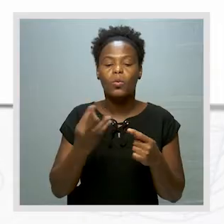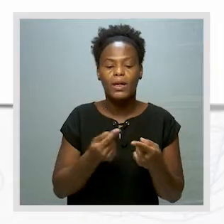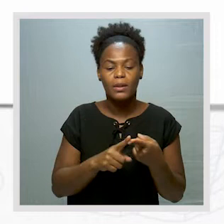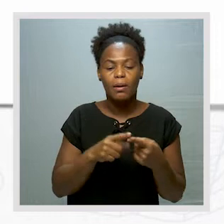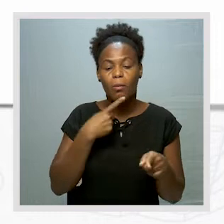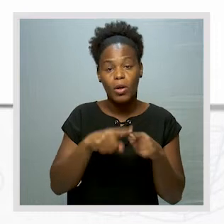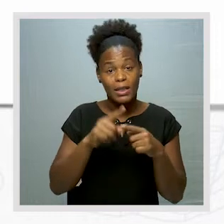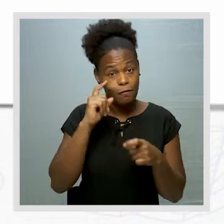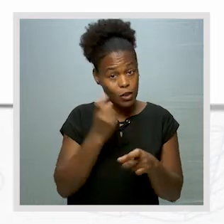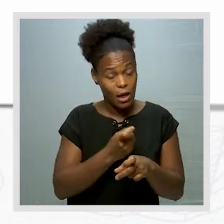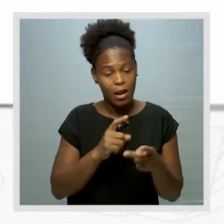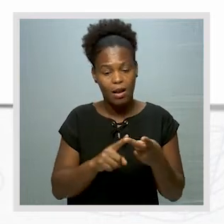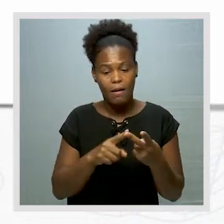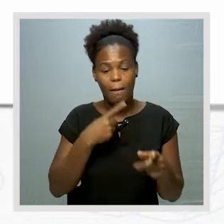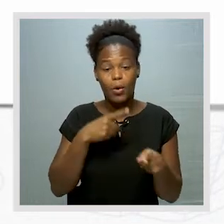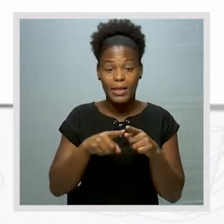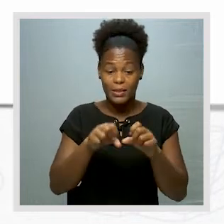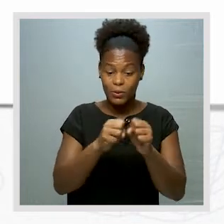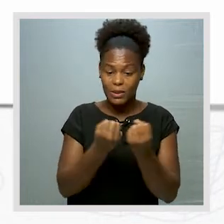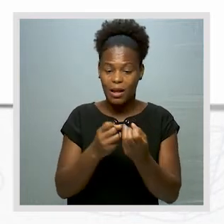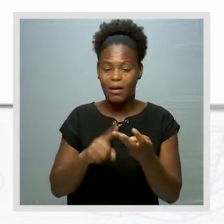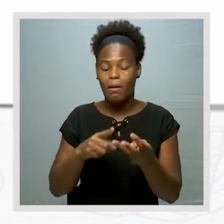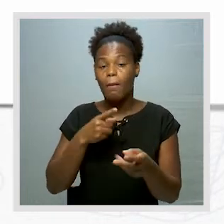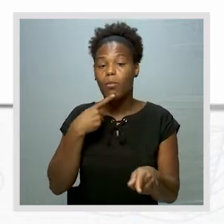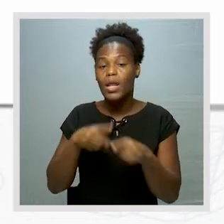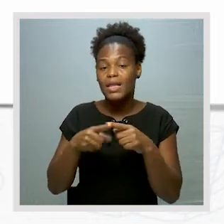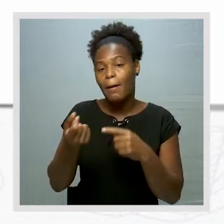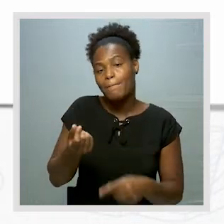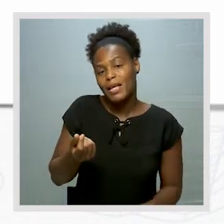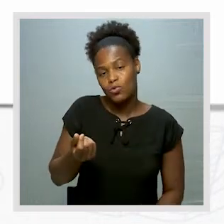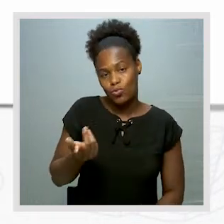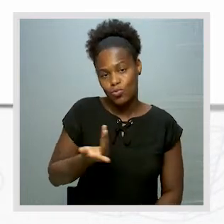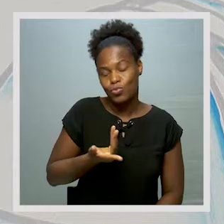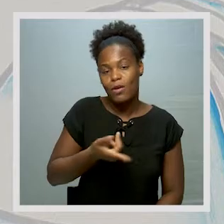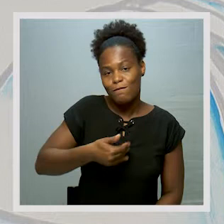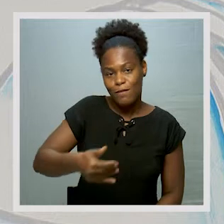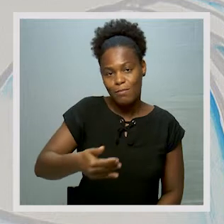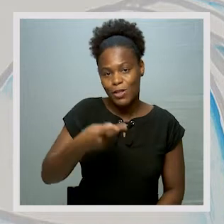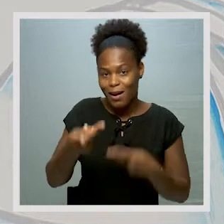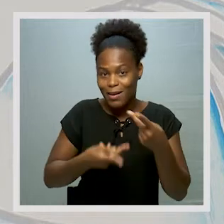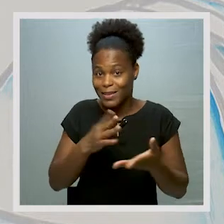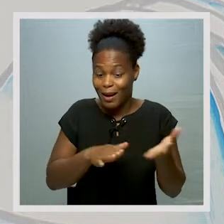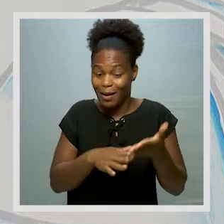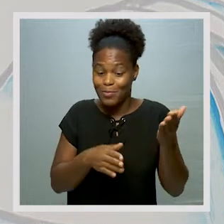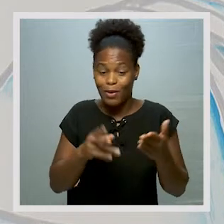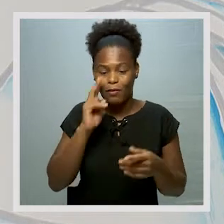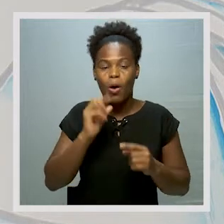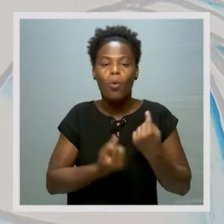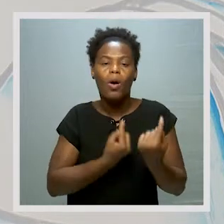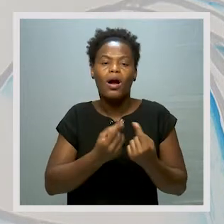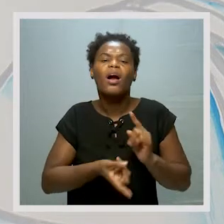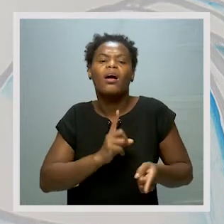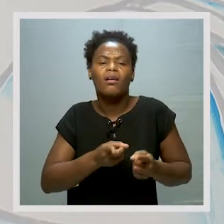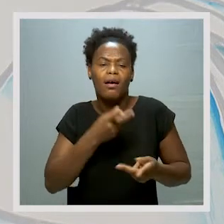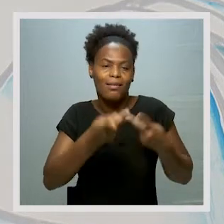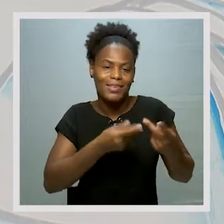políticas? A política fiscal, a política social e a política de preços. Vamos analisar rapidamente o que é cada